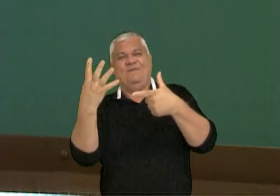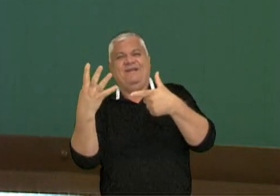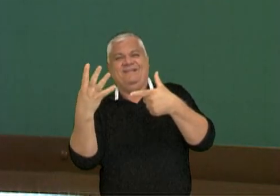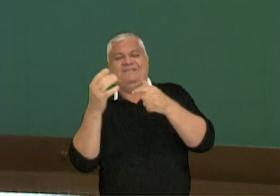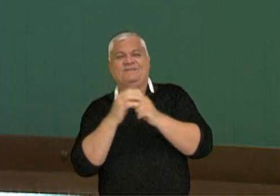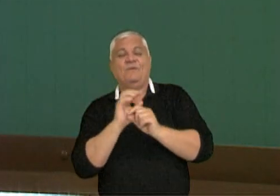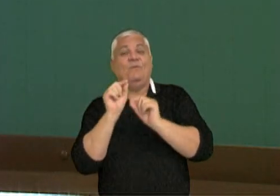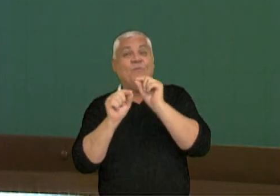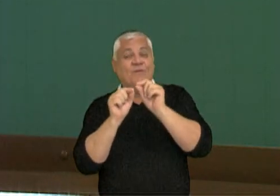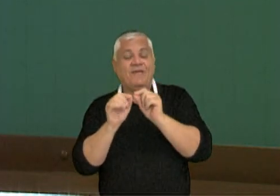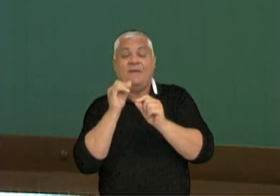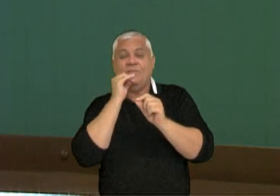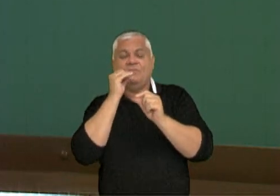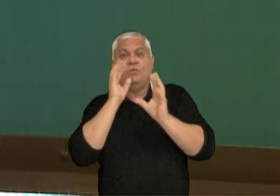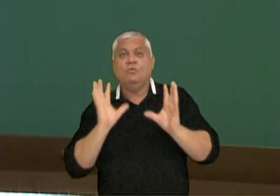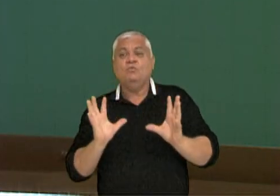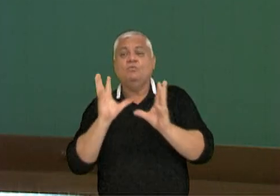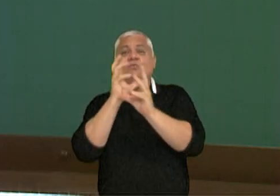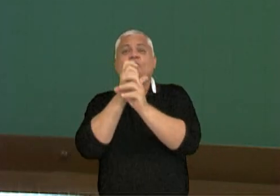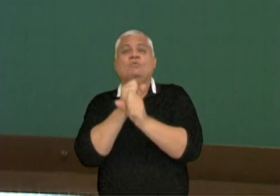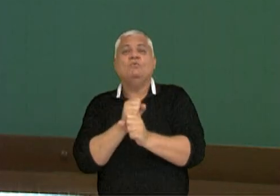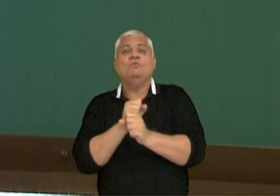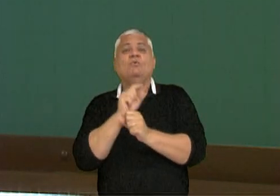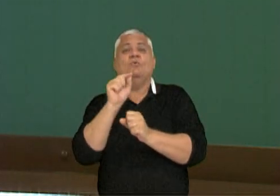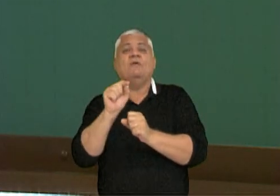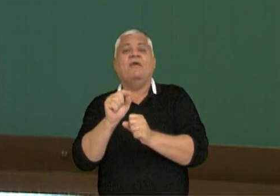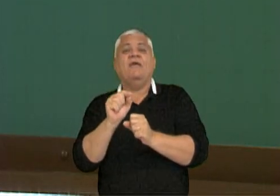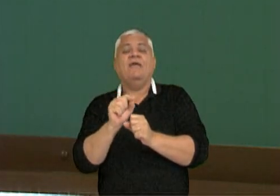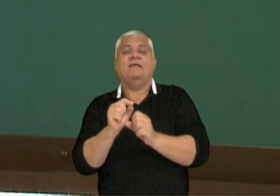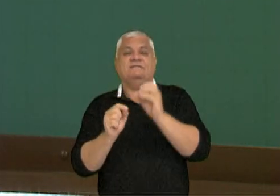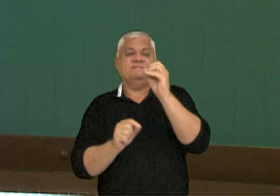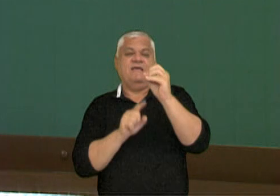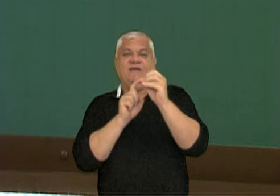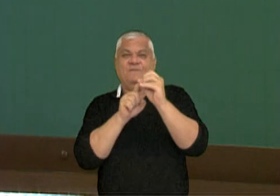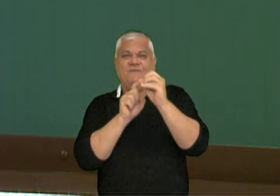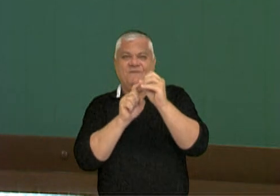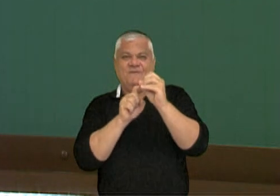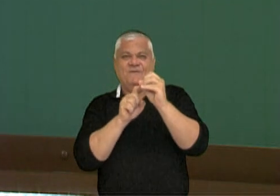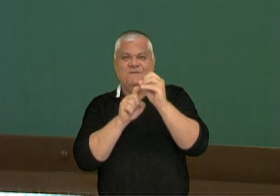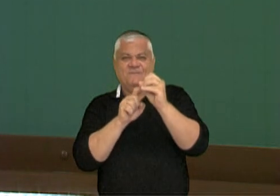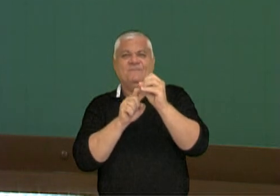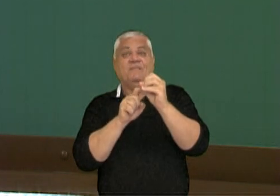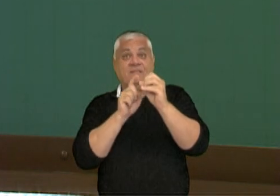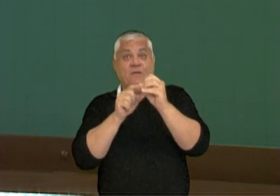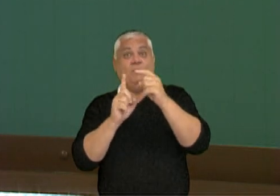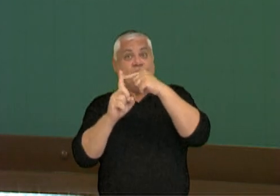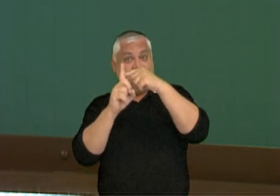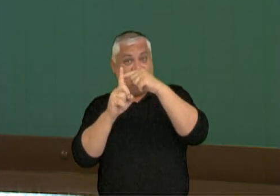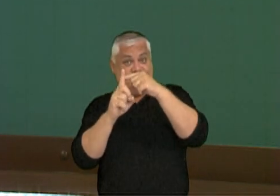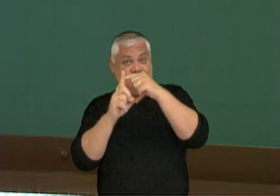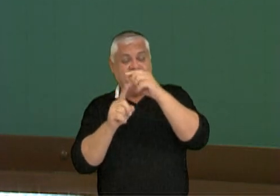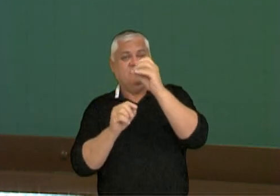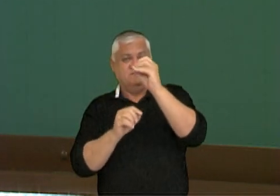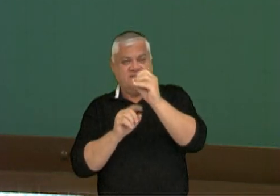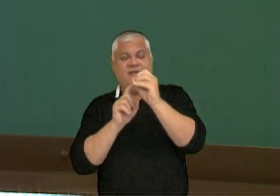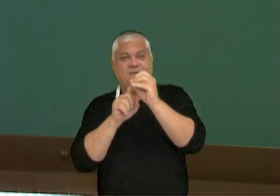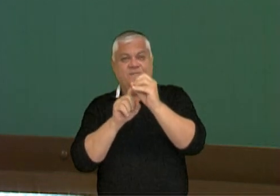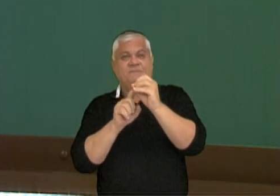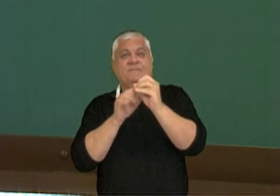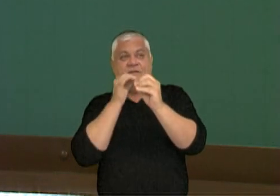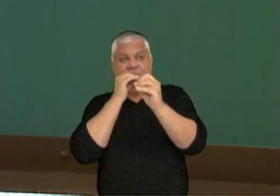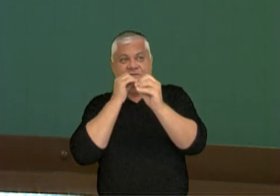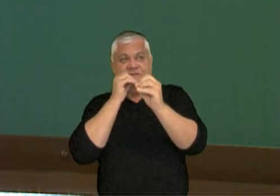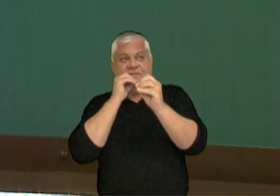0,4, a parte inteira desse número começa com 0 e ele é positivo. Então, significa que ele vai